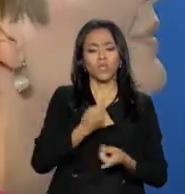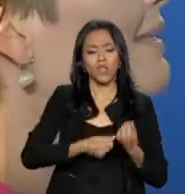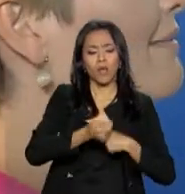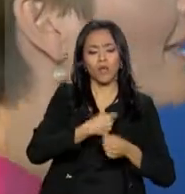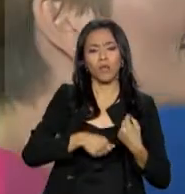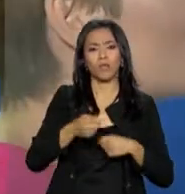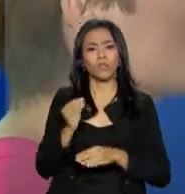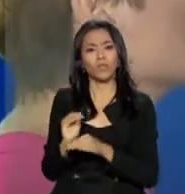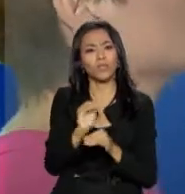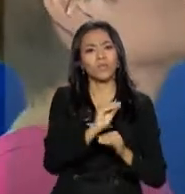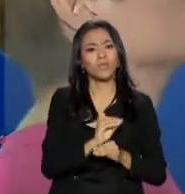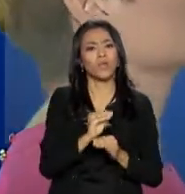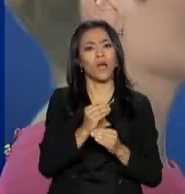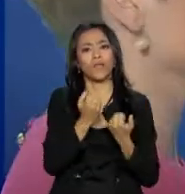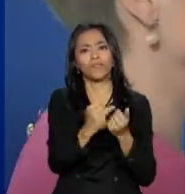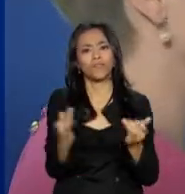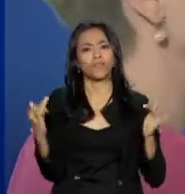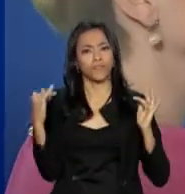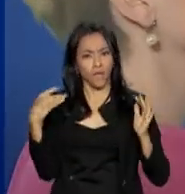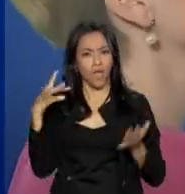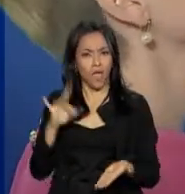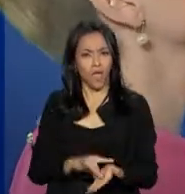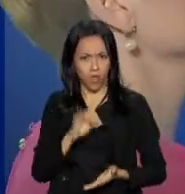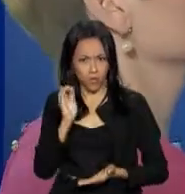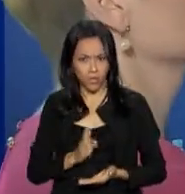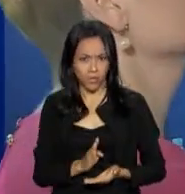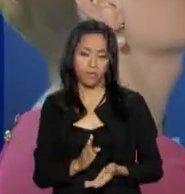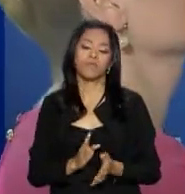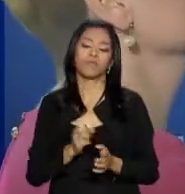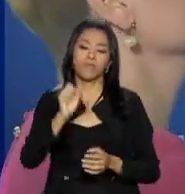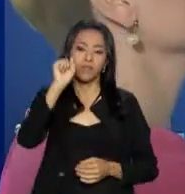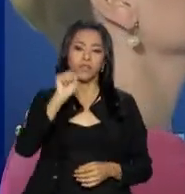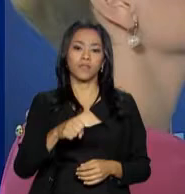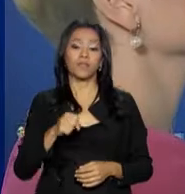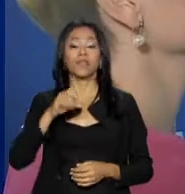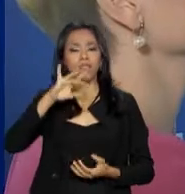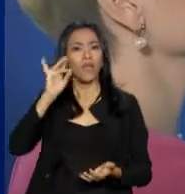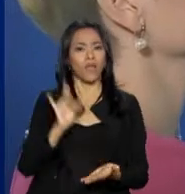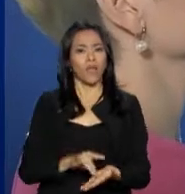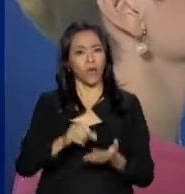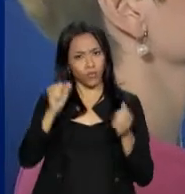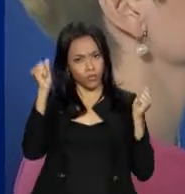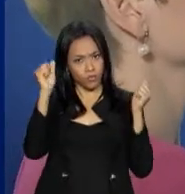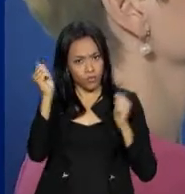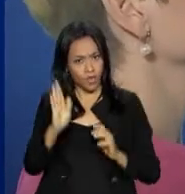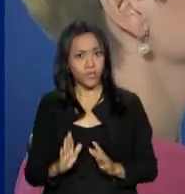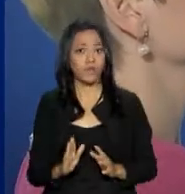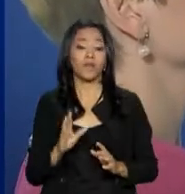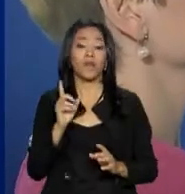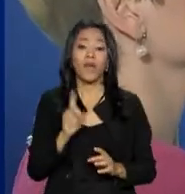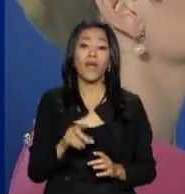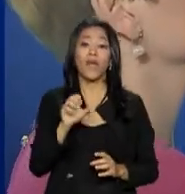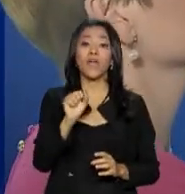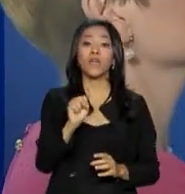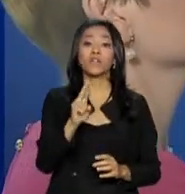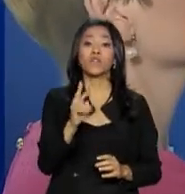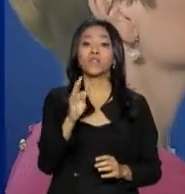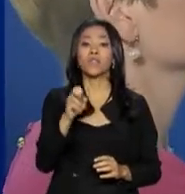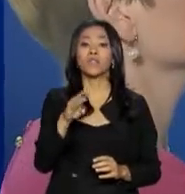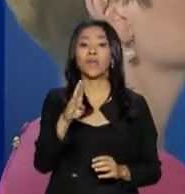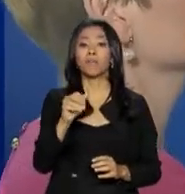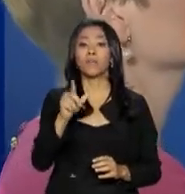empreendimentos, é uma tendência, é uma realidade aqui no Brasil? Já é uma realidade. A sustentabilidade é competitividade, é lucratividade,